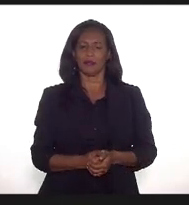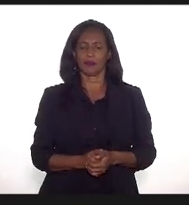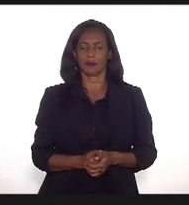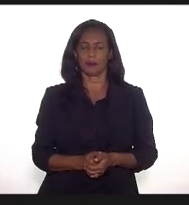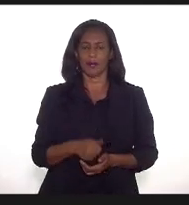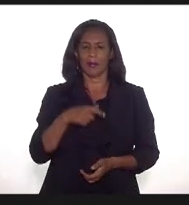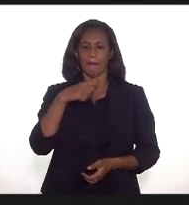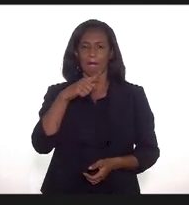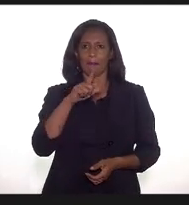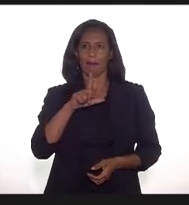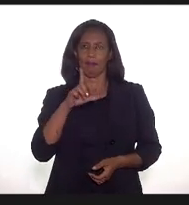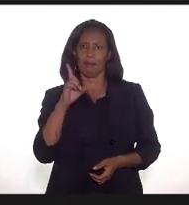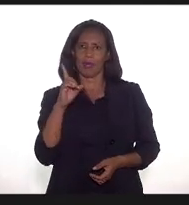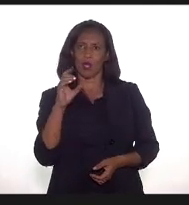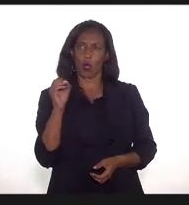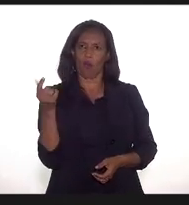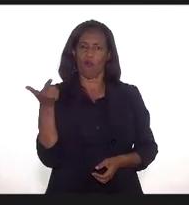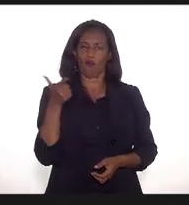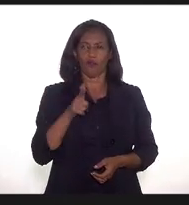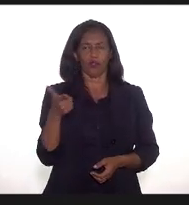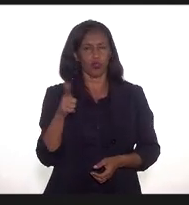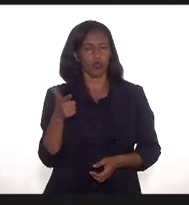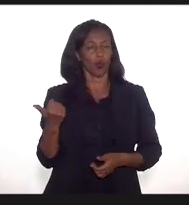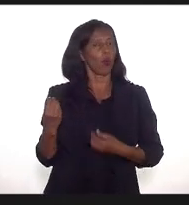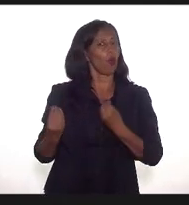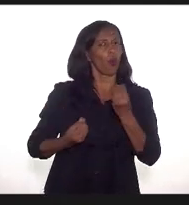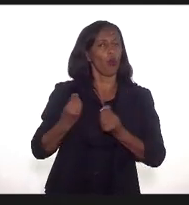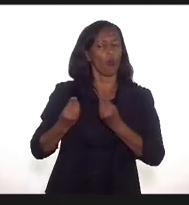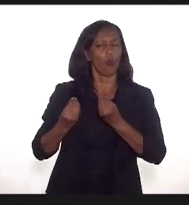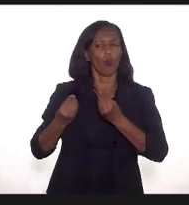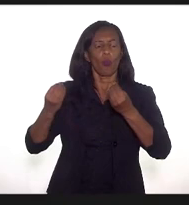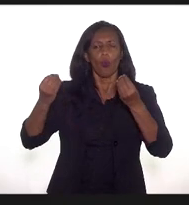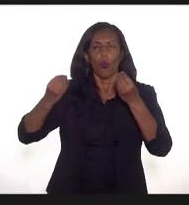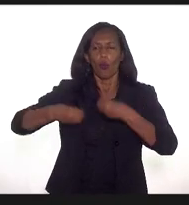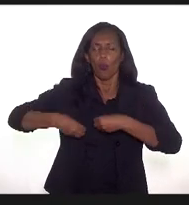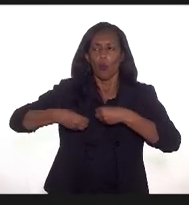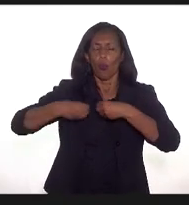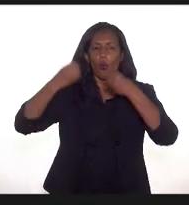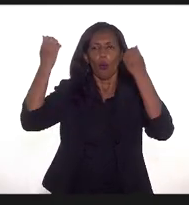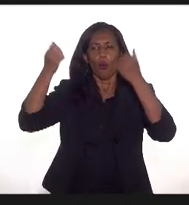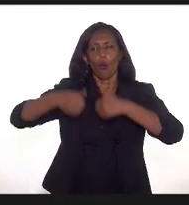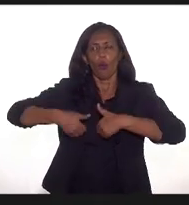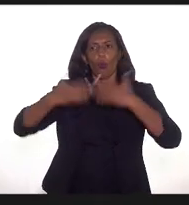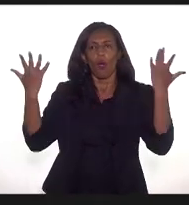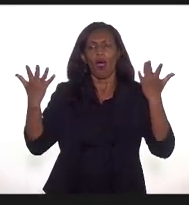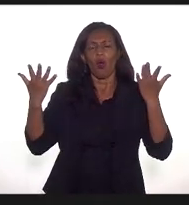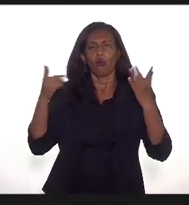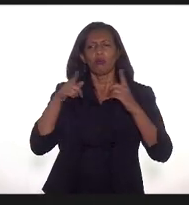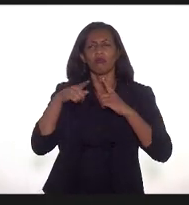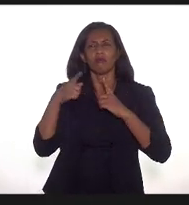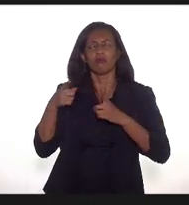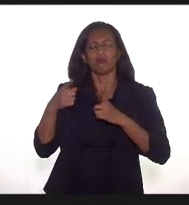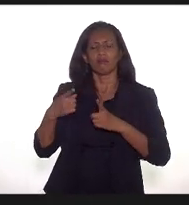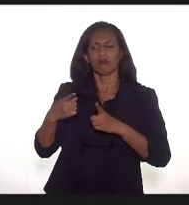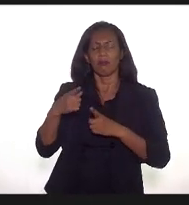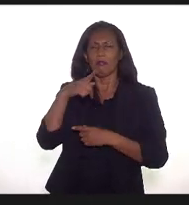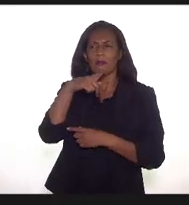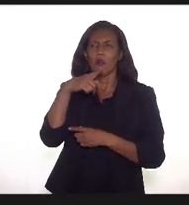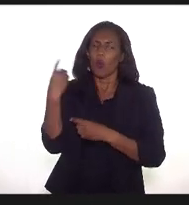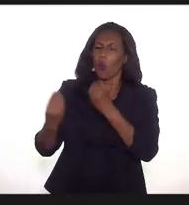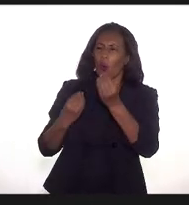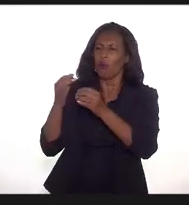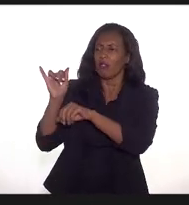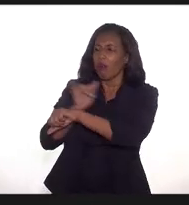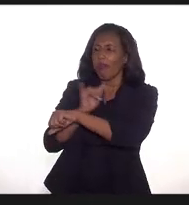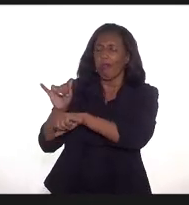o PLDO, sobre qual cenário que a gente fez esse PLDO. Esse PLDO a gente fez